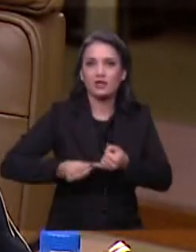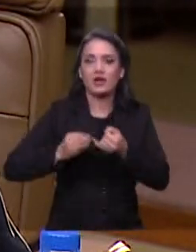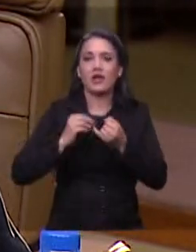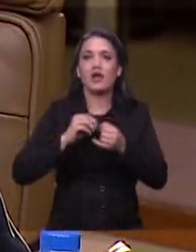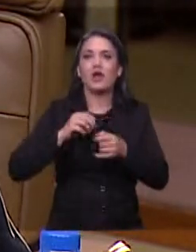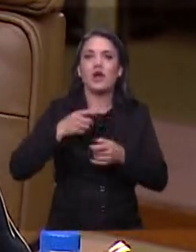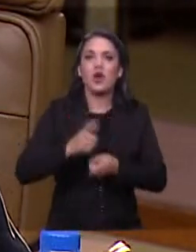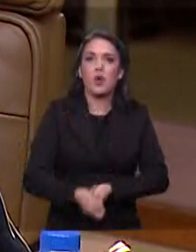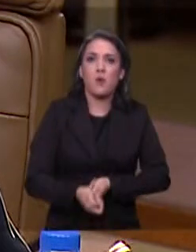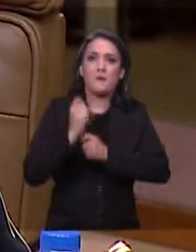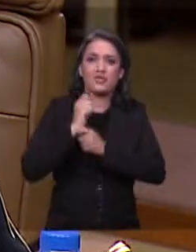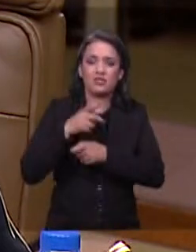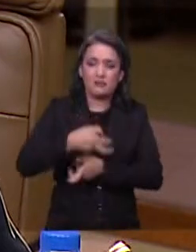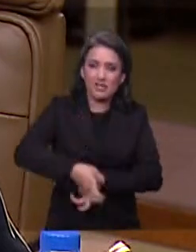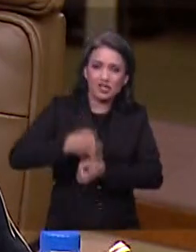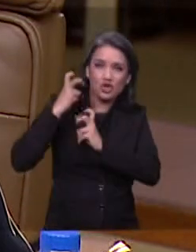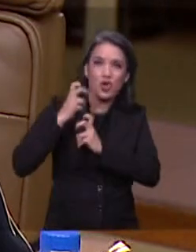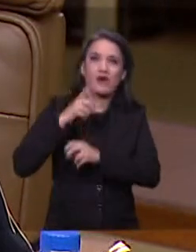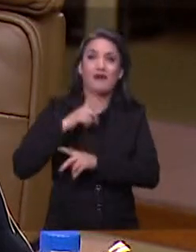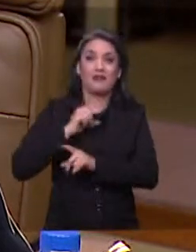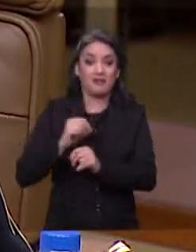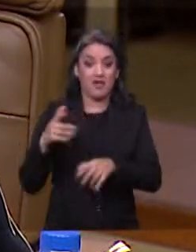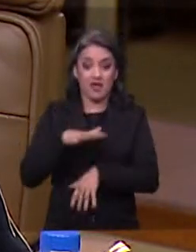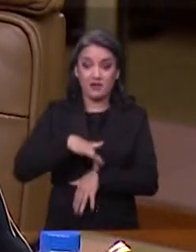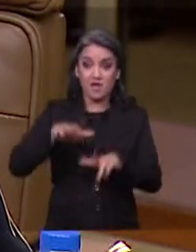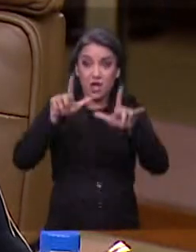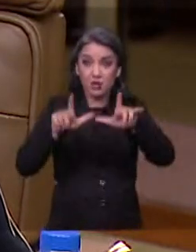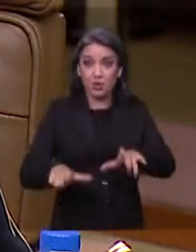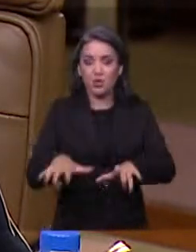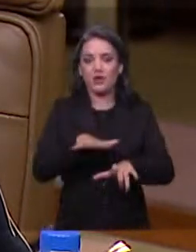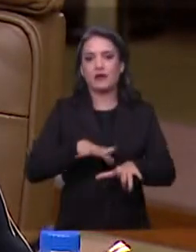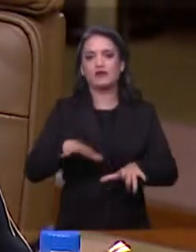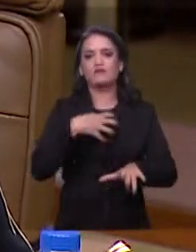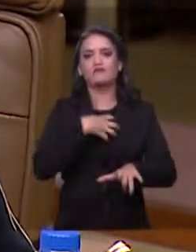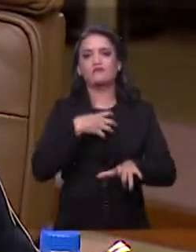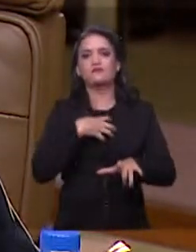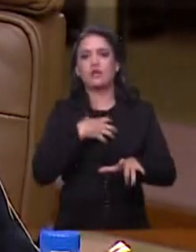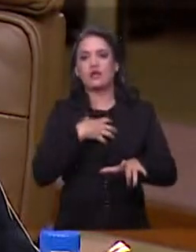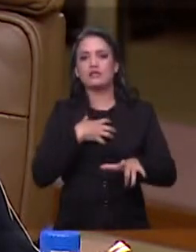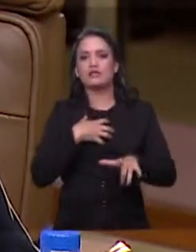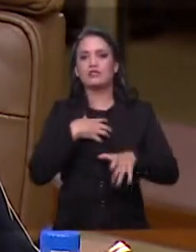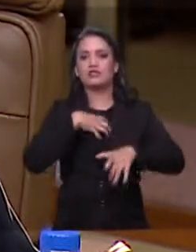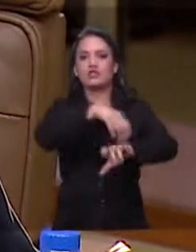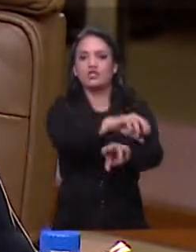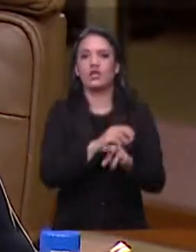um sistema de ocupação comunitária de terras que existe na forma de sistema